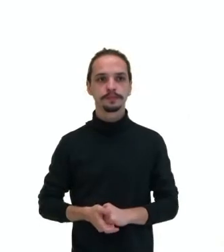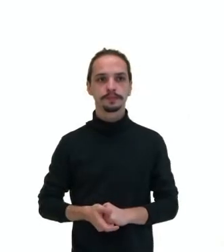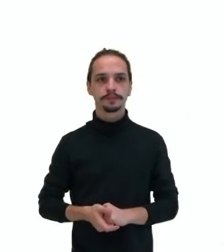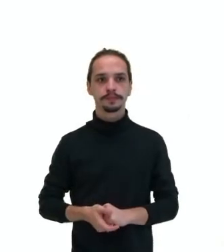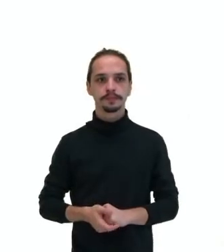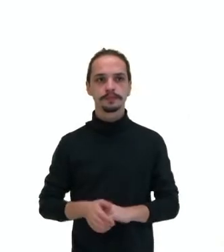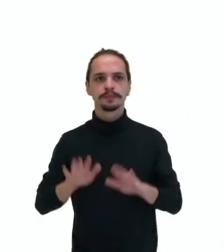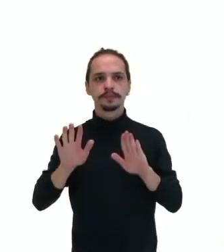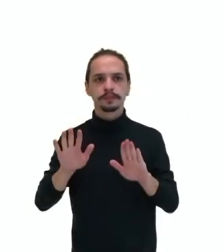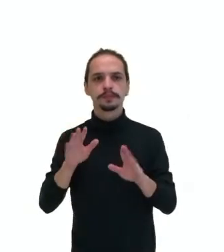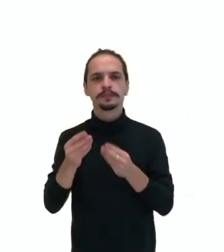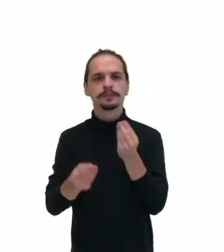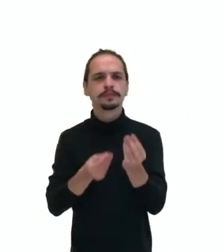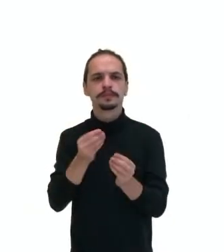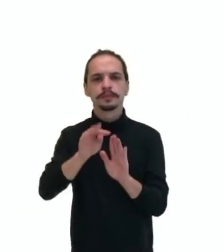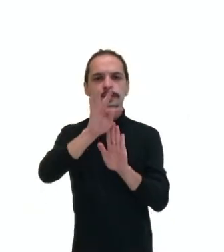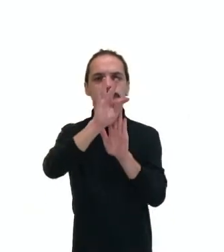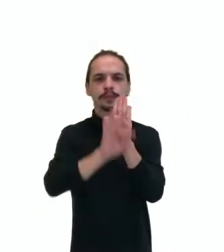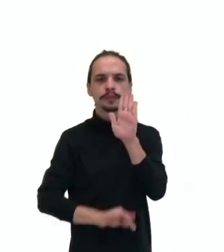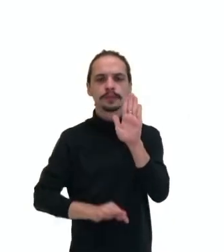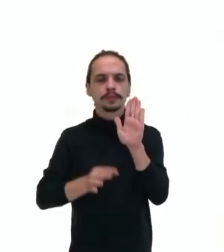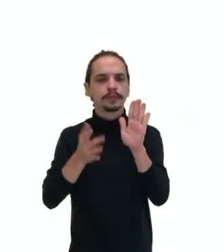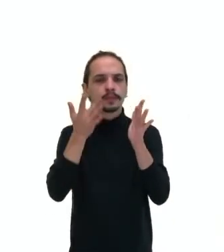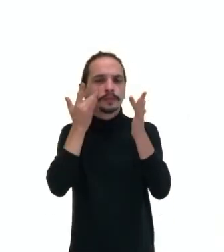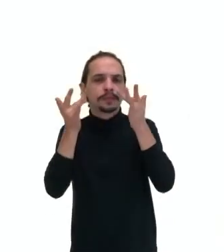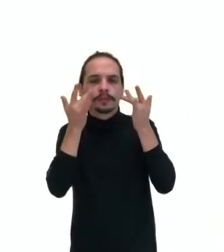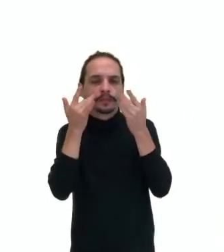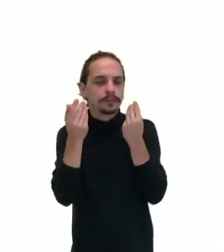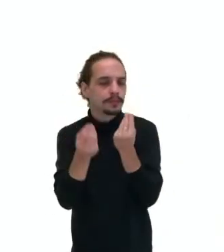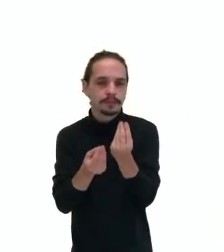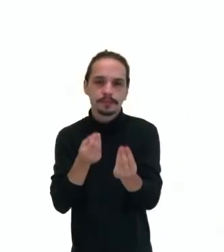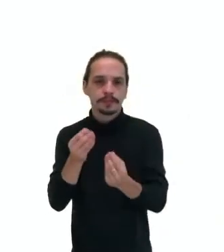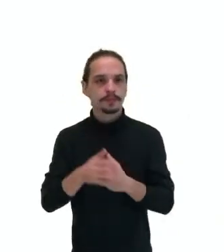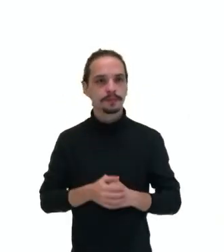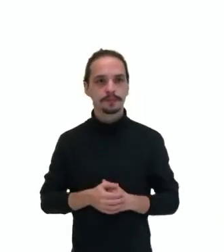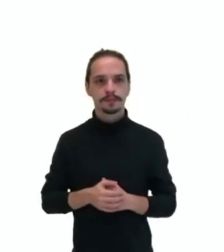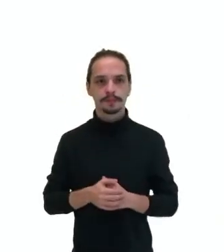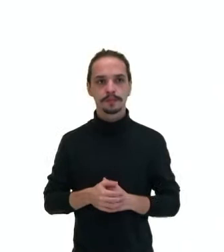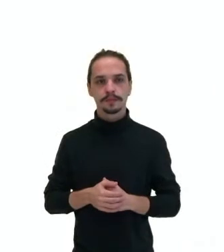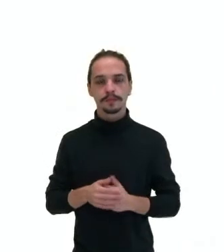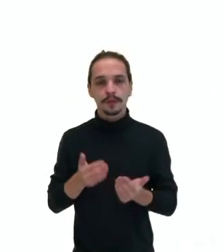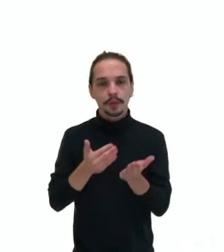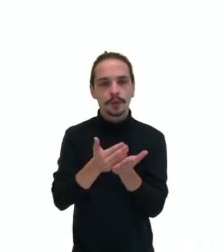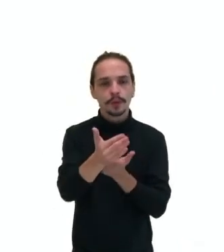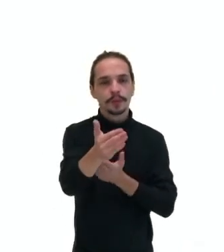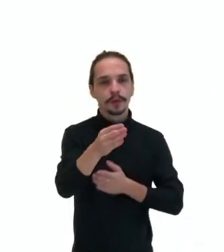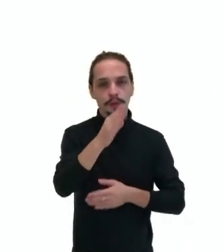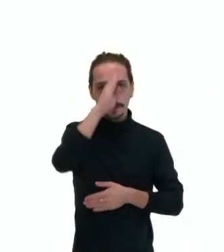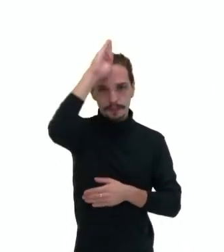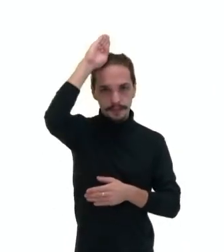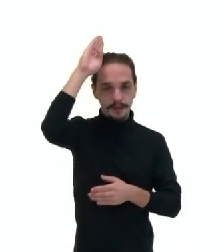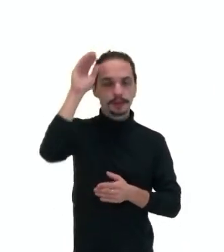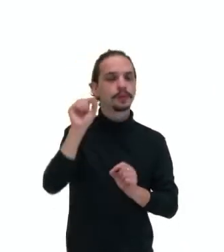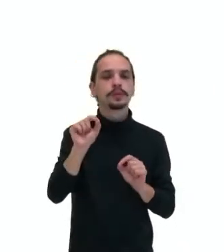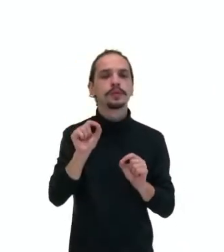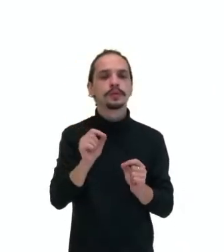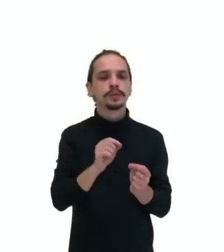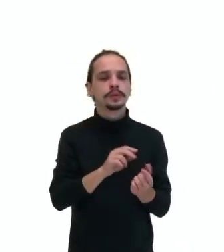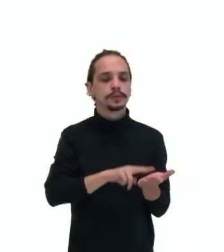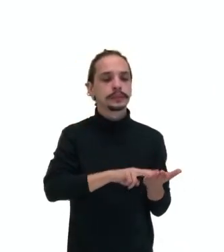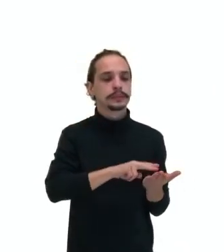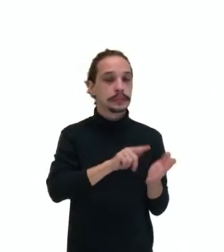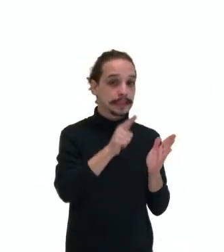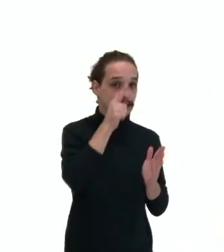Mas como eram os textos, né, dramáticos romanos? No início, os romanos começaram a traduzir as peças gregas, né? Eles se influenciaram muito